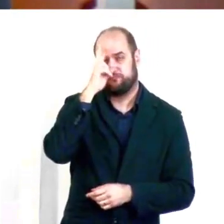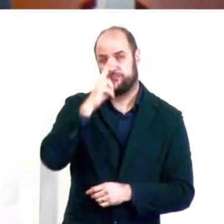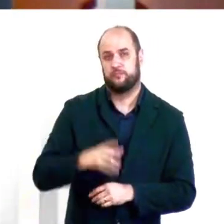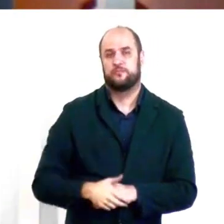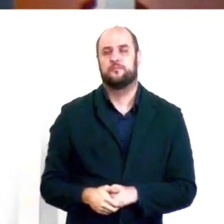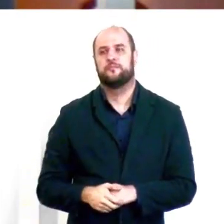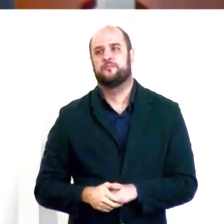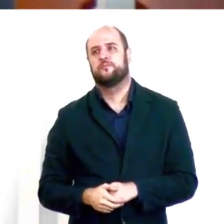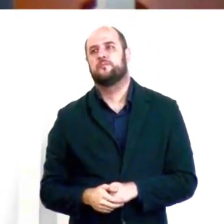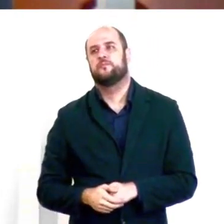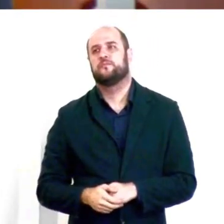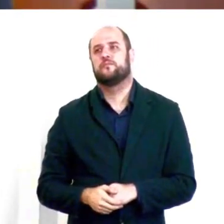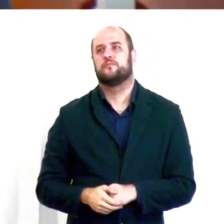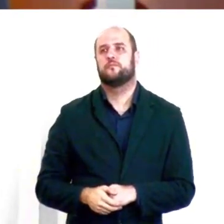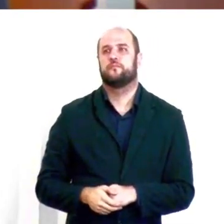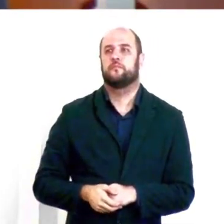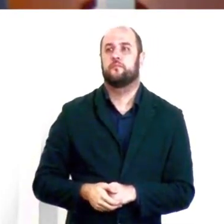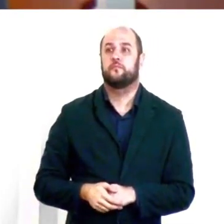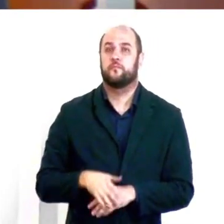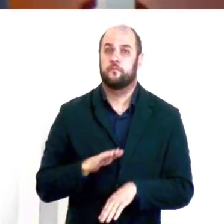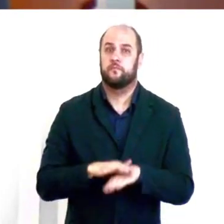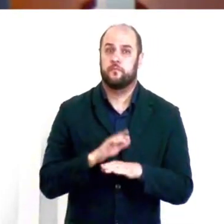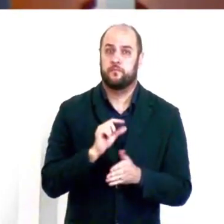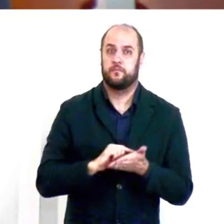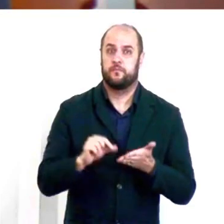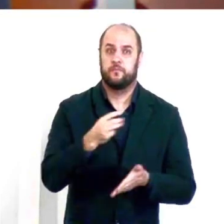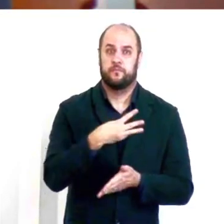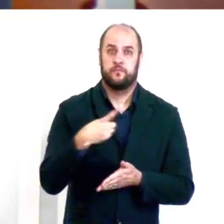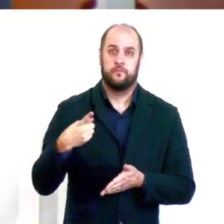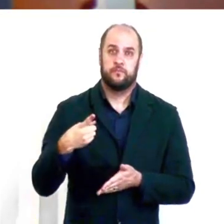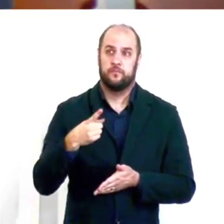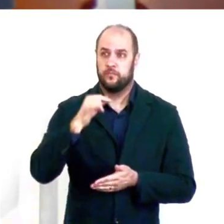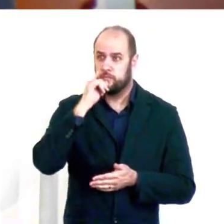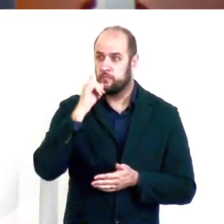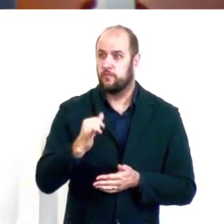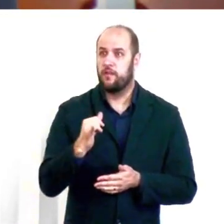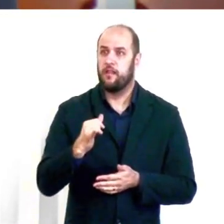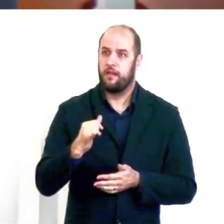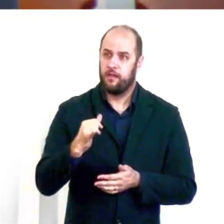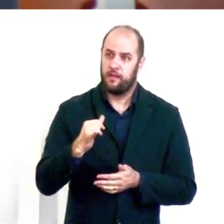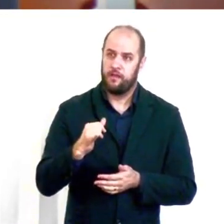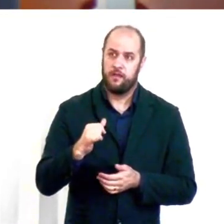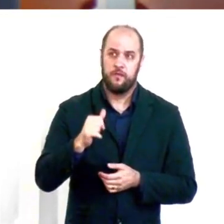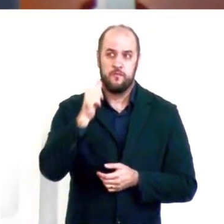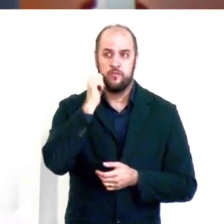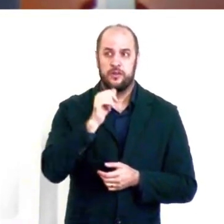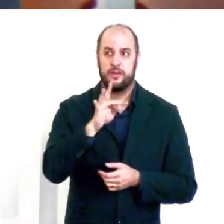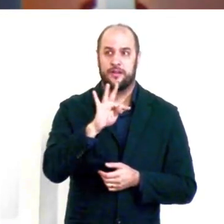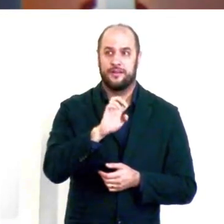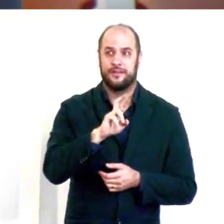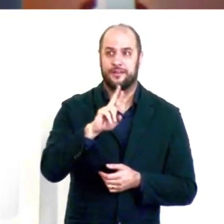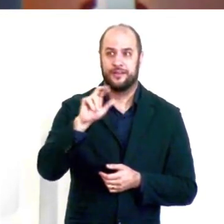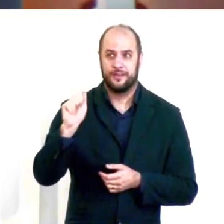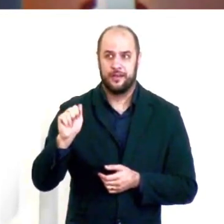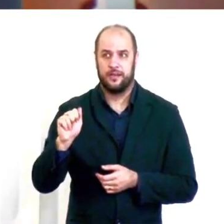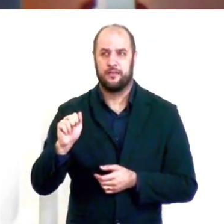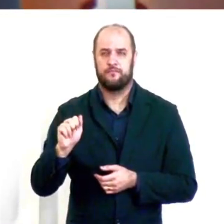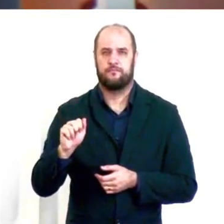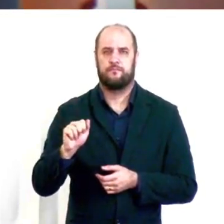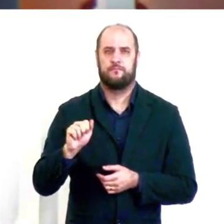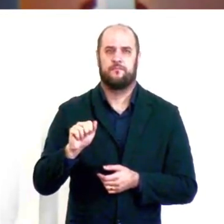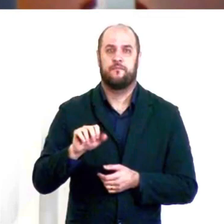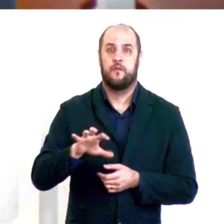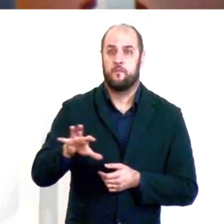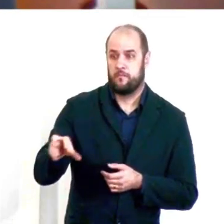história. Além disso, o verso 31 vai nos dizer que Terá vai tomar o seu